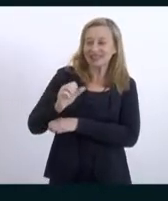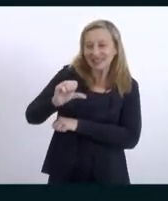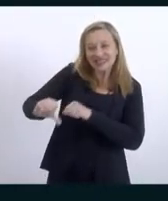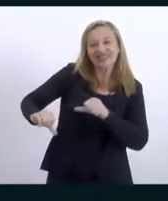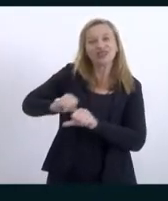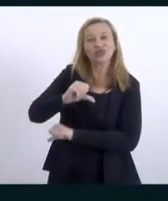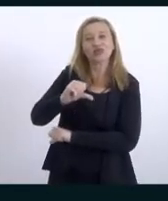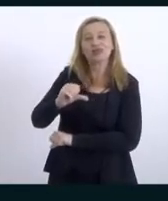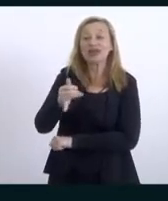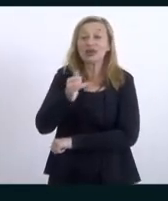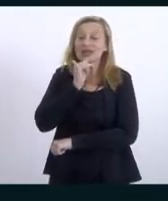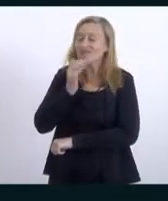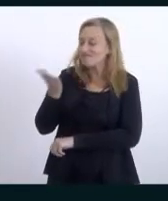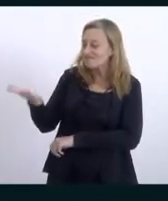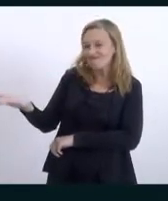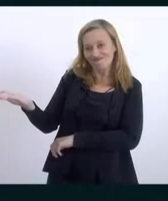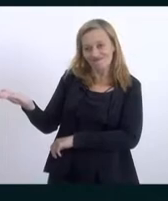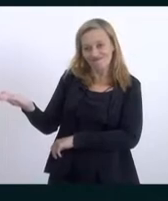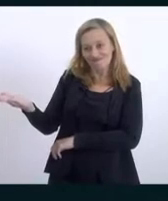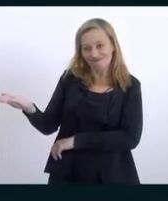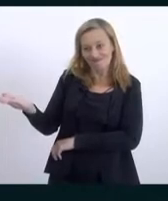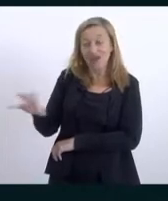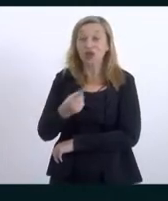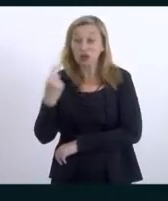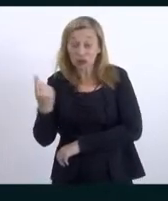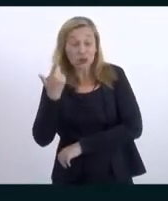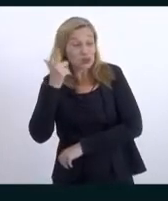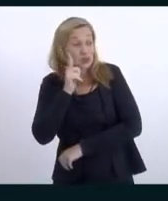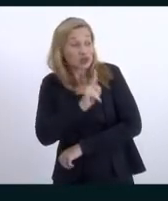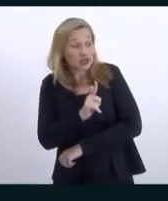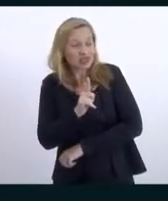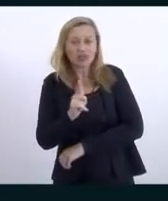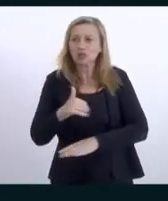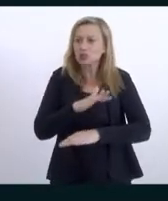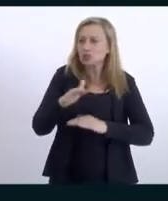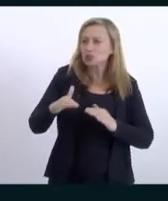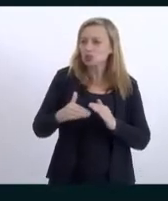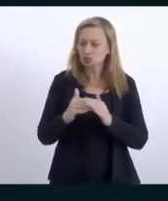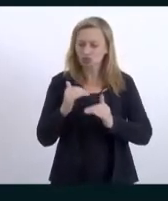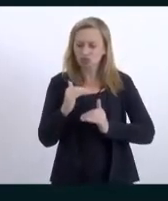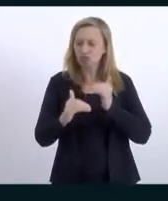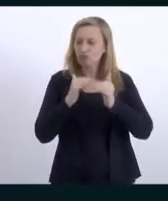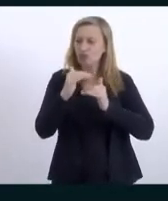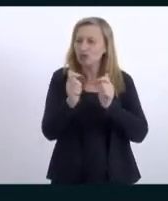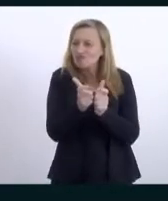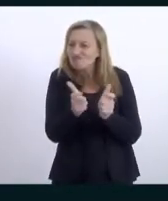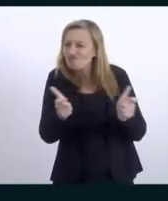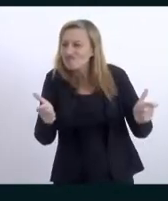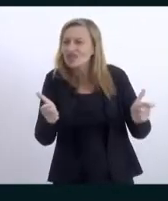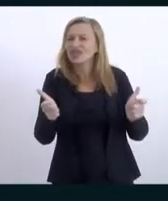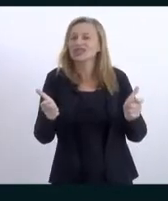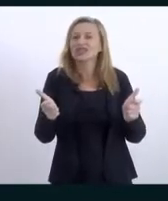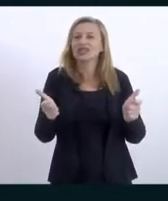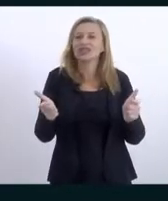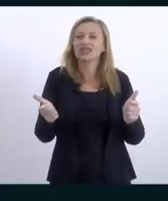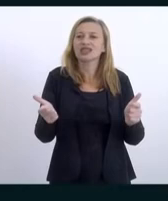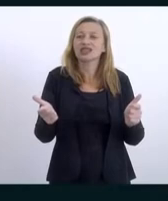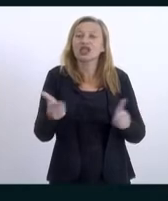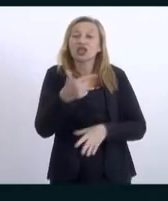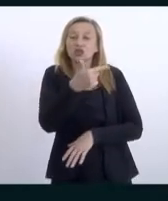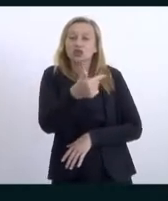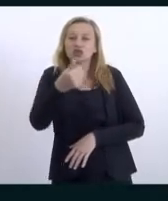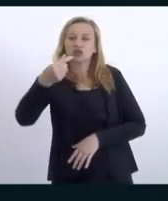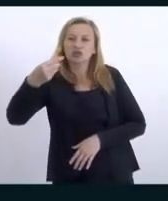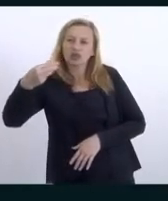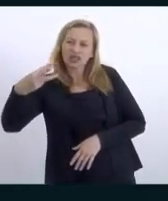os exemplos estão aí. Nós conseguimos ter um desenvolvimento muito grande a partir de